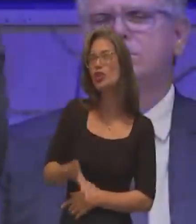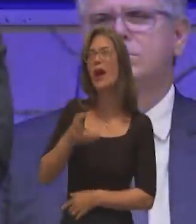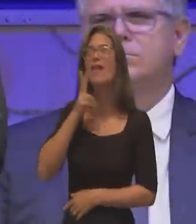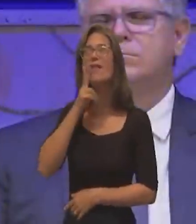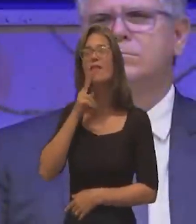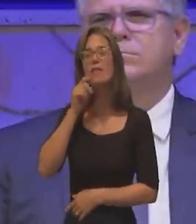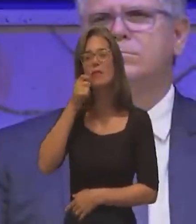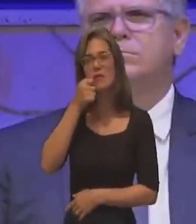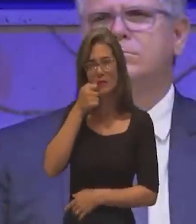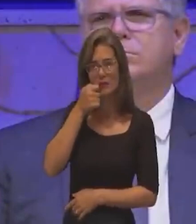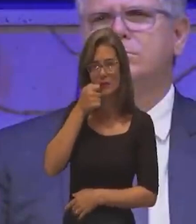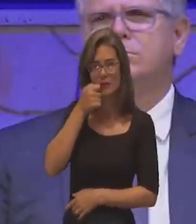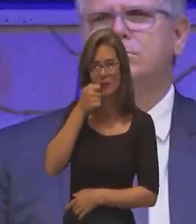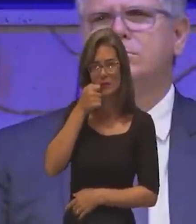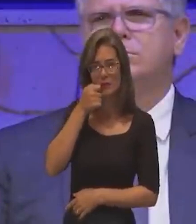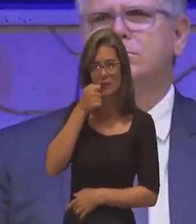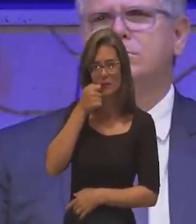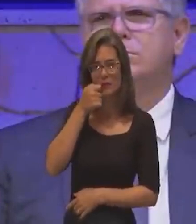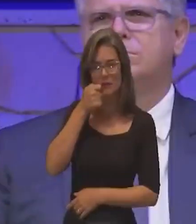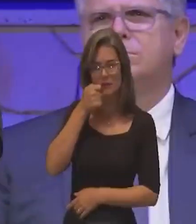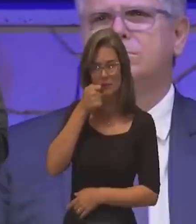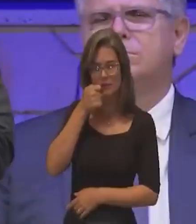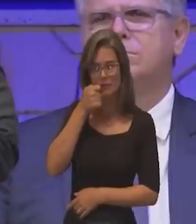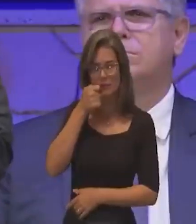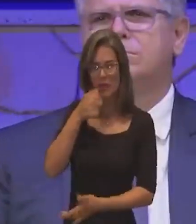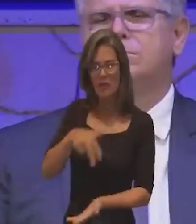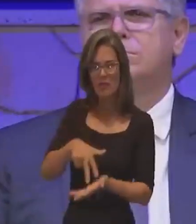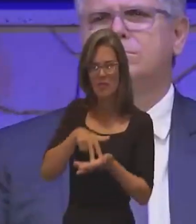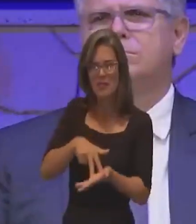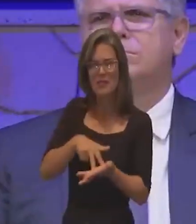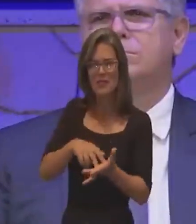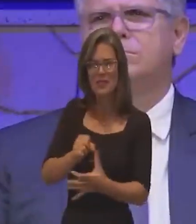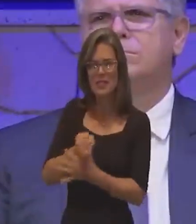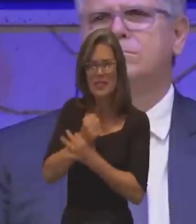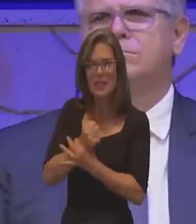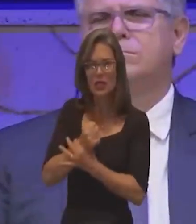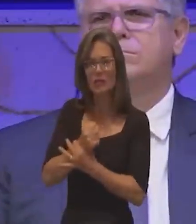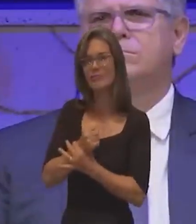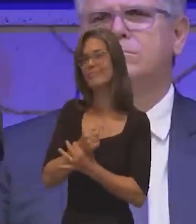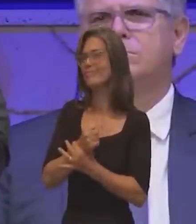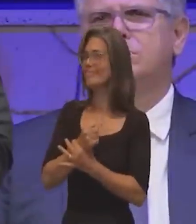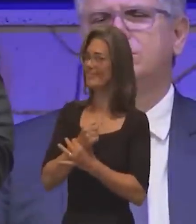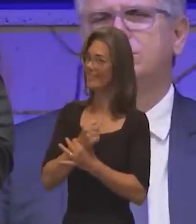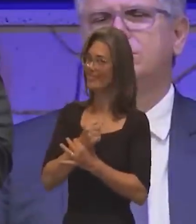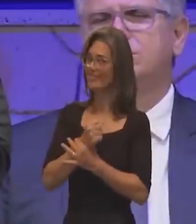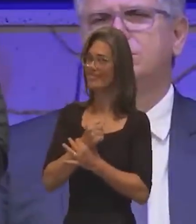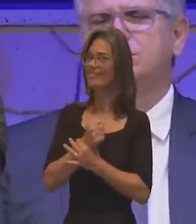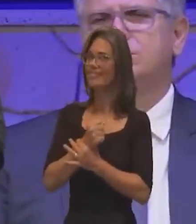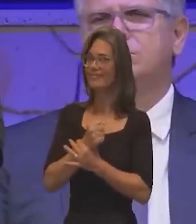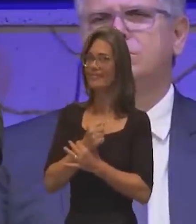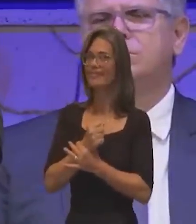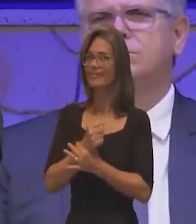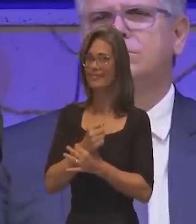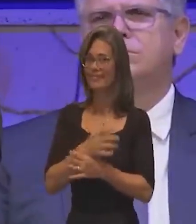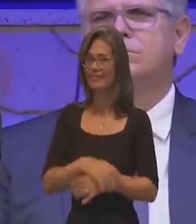ceia. Mas há pessoas, inclusive neste templo,